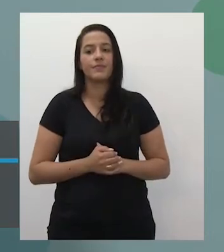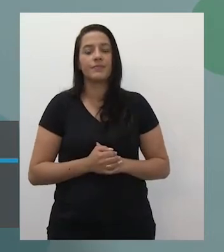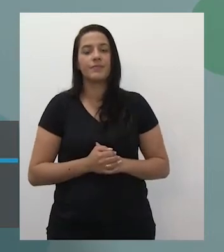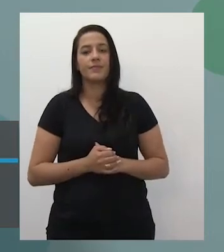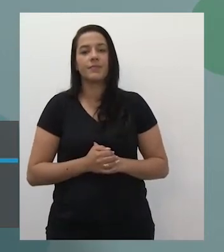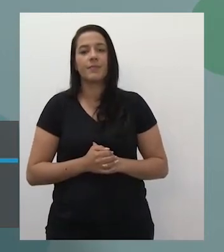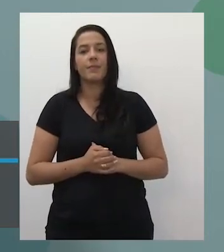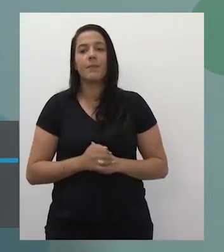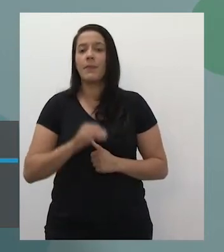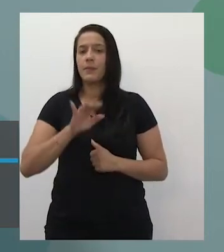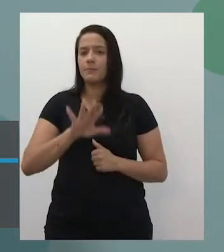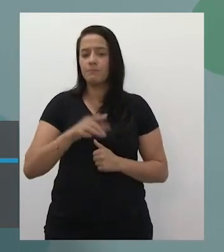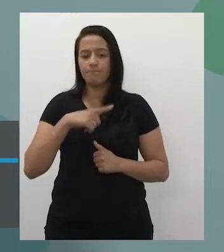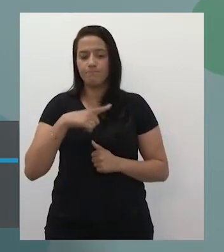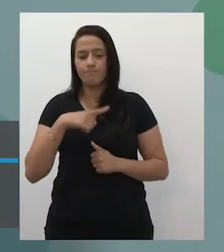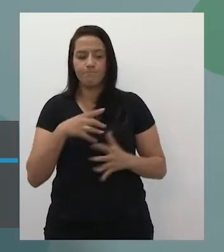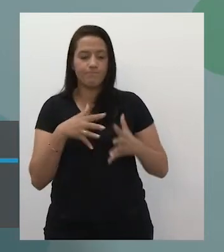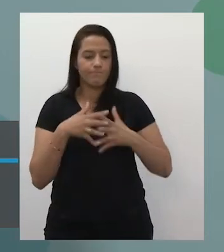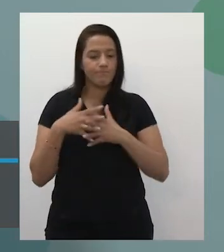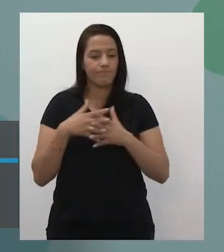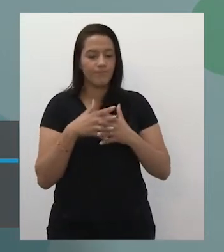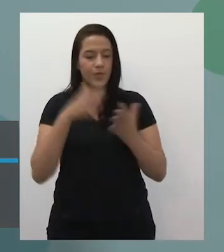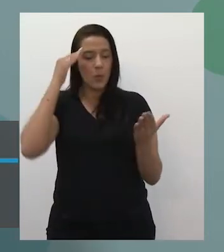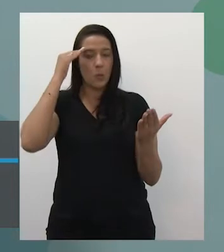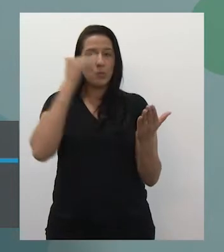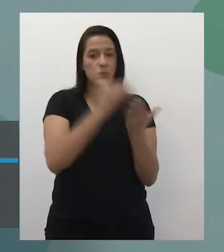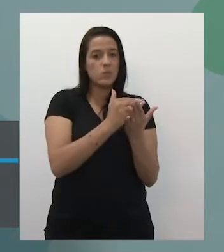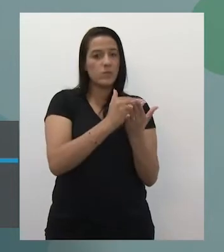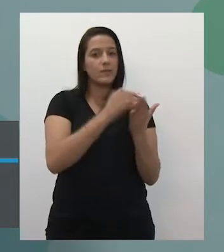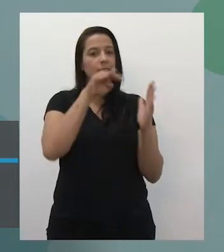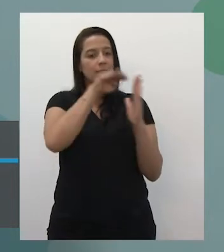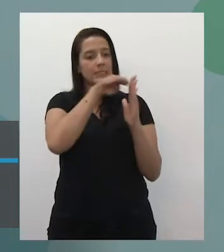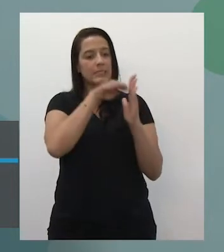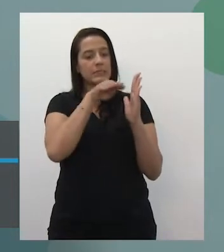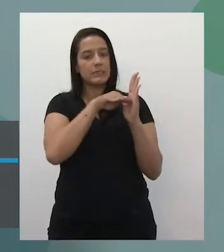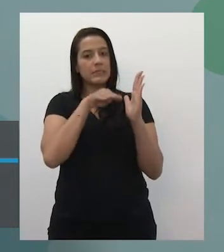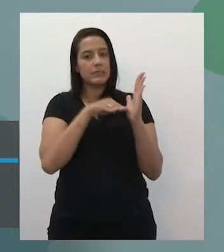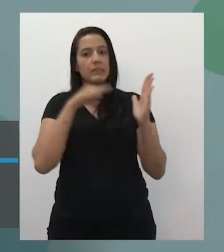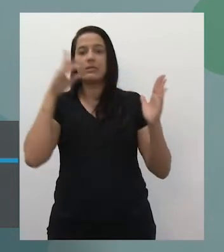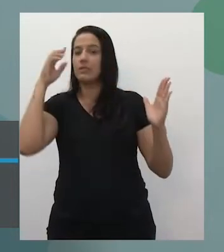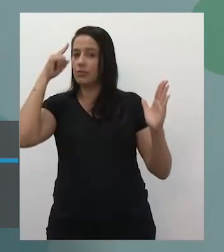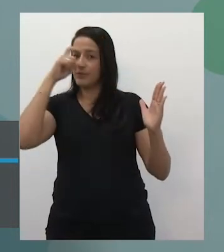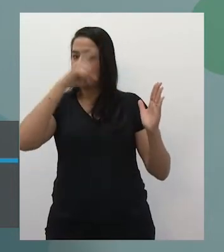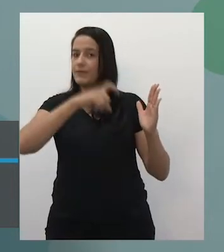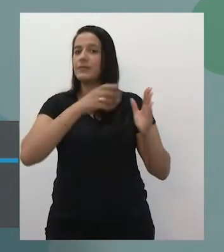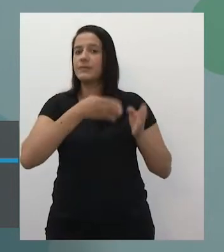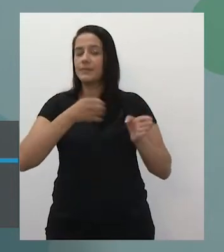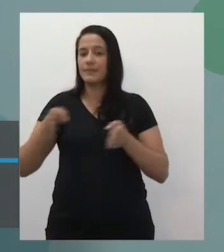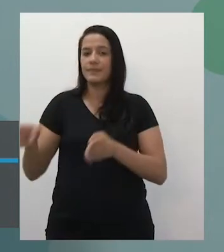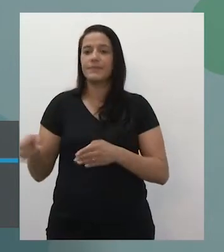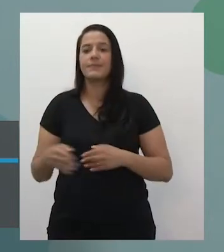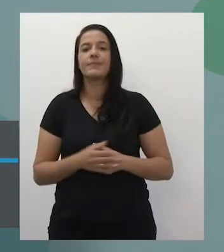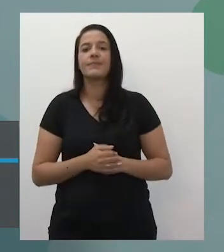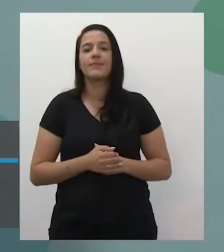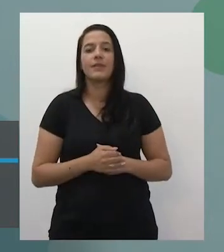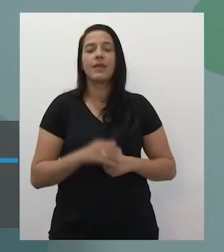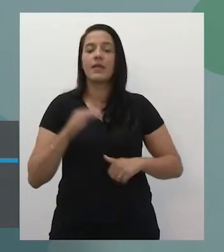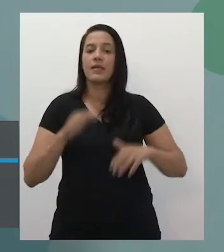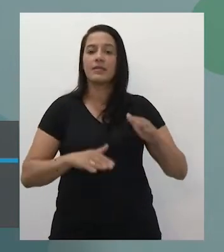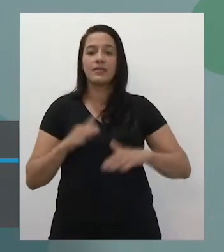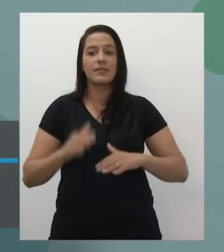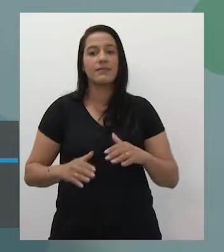nossa especialista. Deixa eu pegar aqui, porque são muitas pessoas. Olha, tá. É o